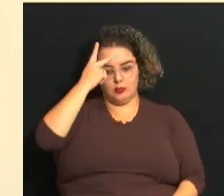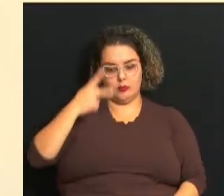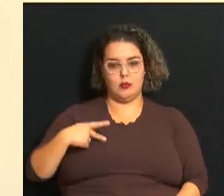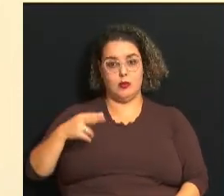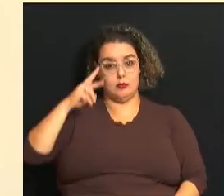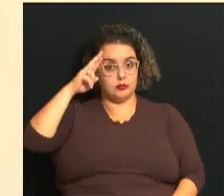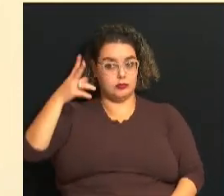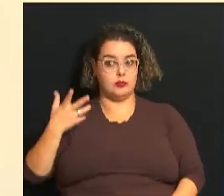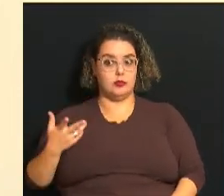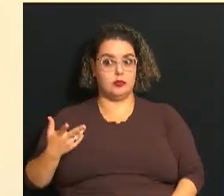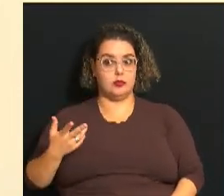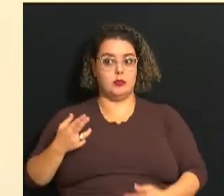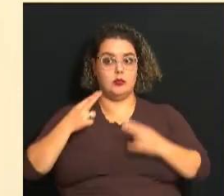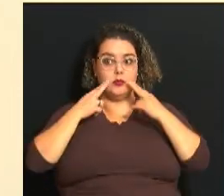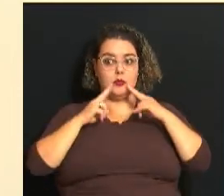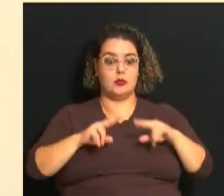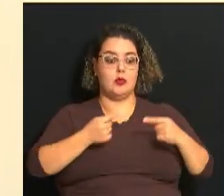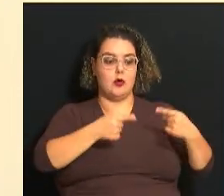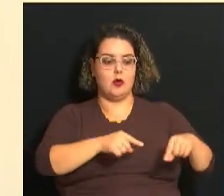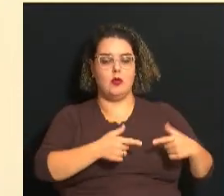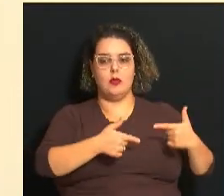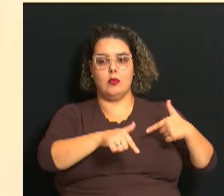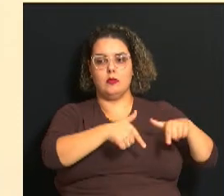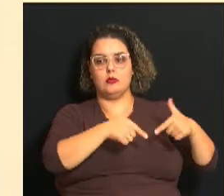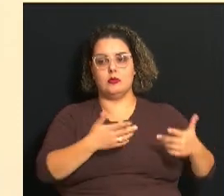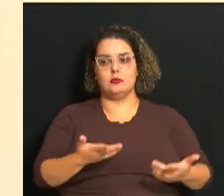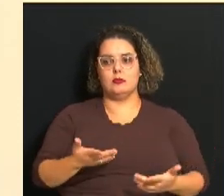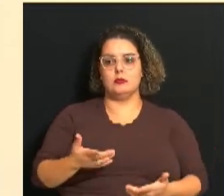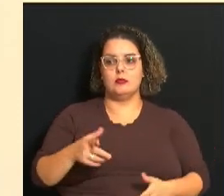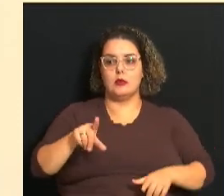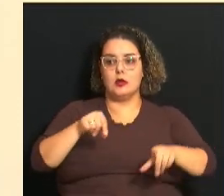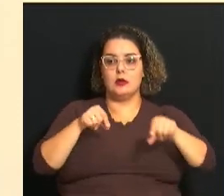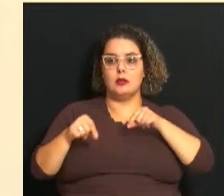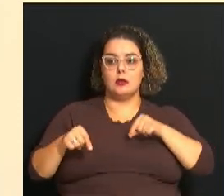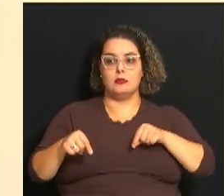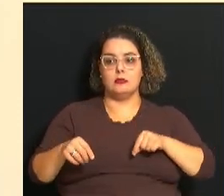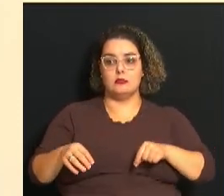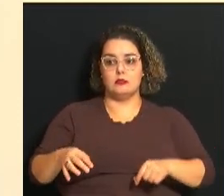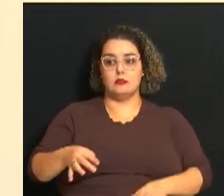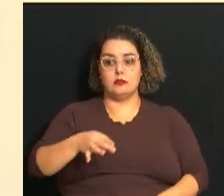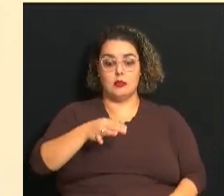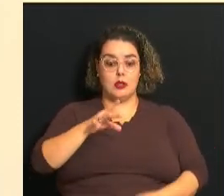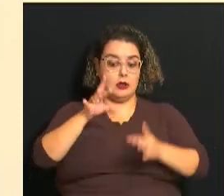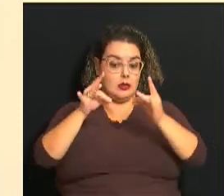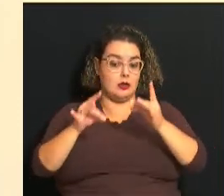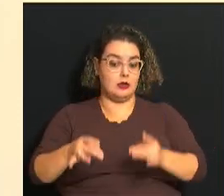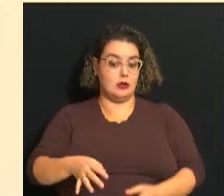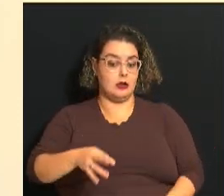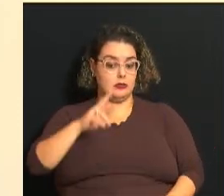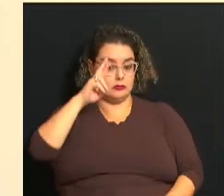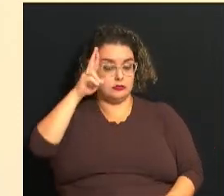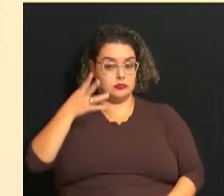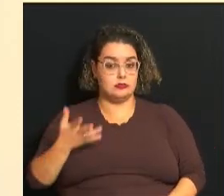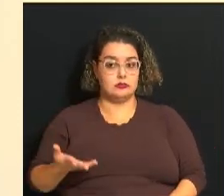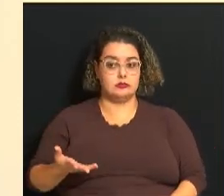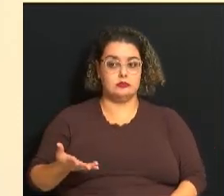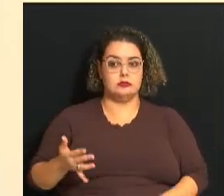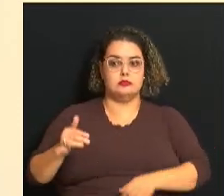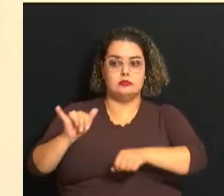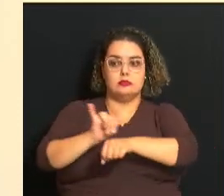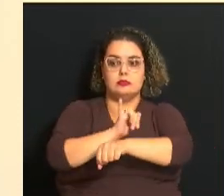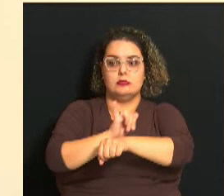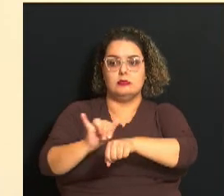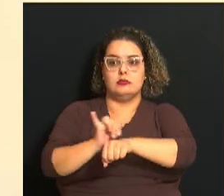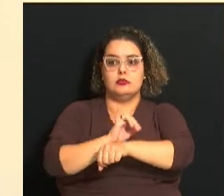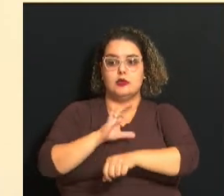testemunhar contra um trabalhador EA escolha da Testemunha De acordo com o critério pessoal do chefe é uma empresa dispõe de mecanismos